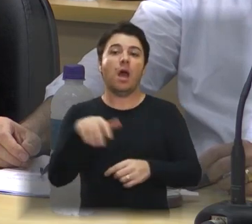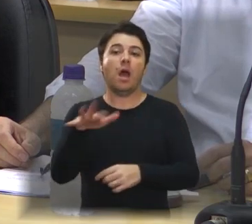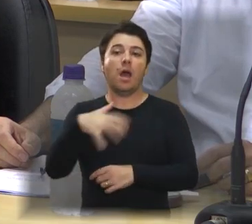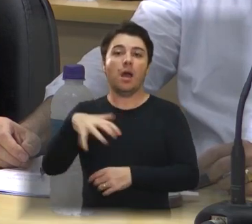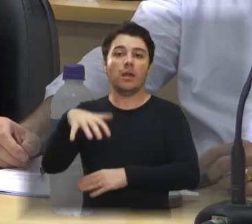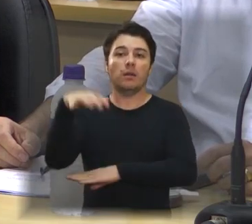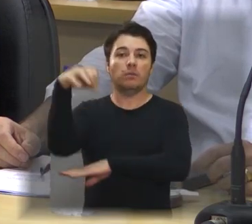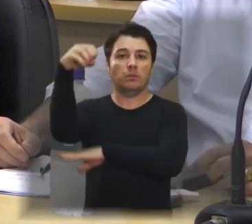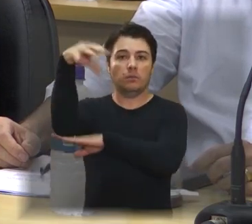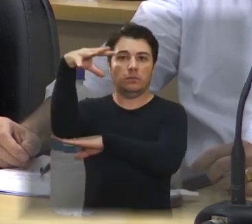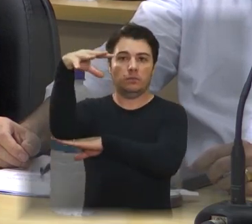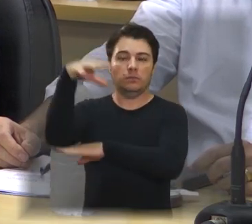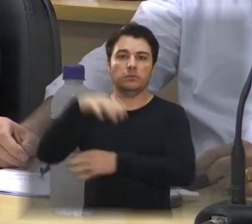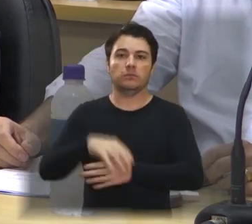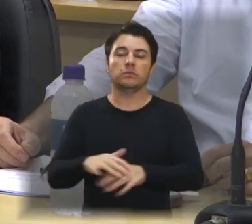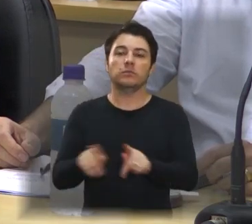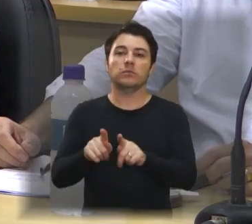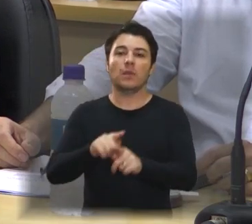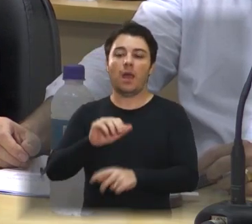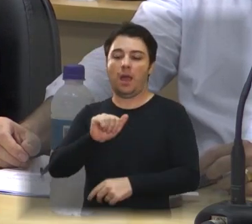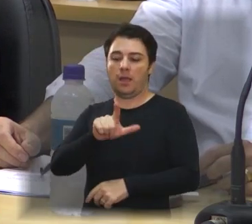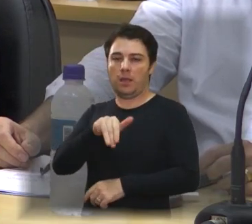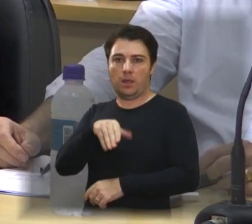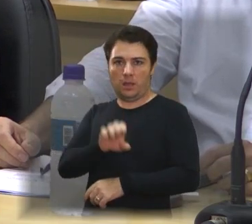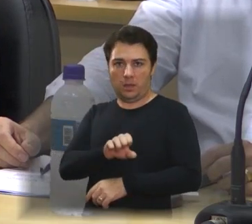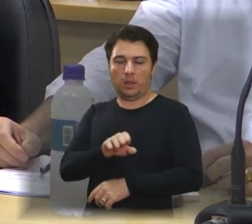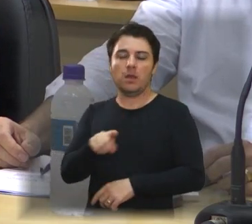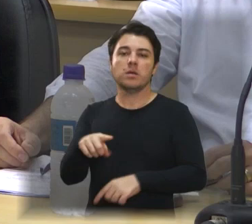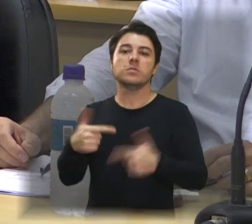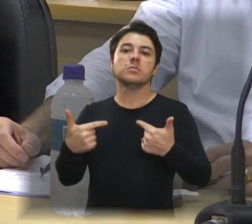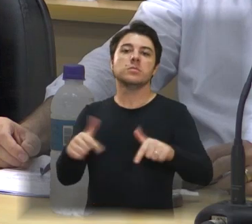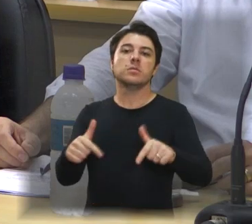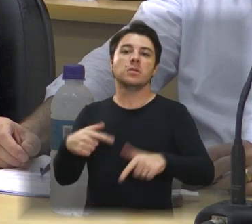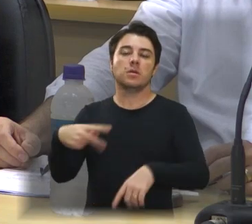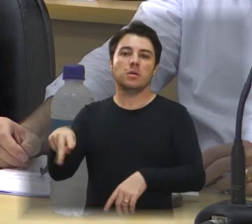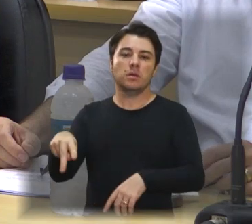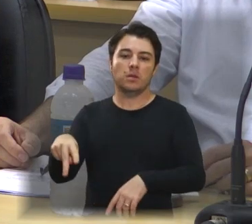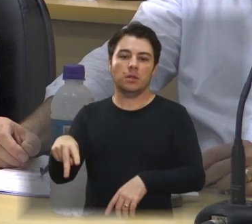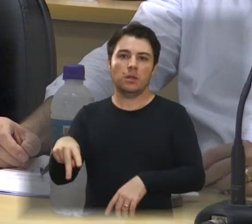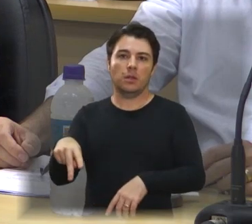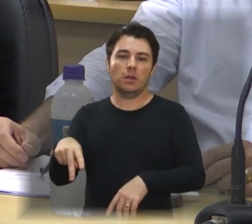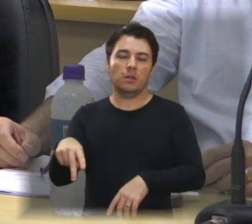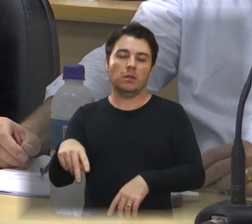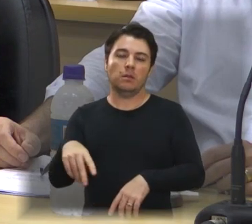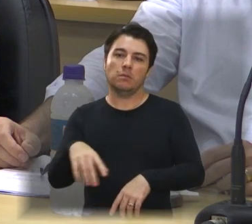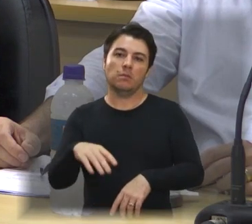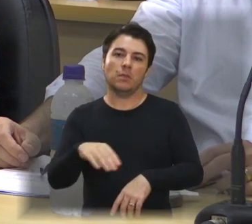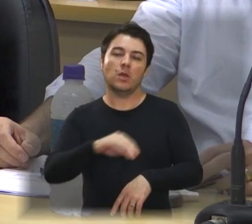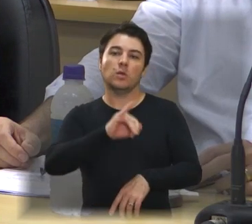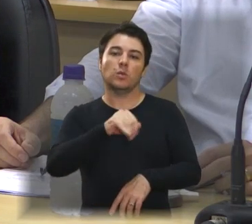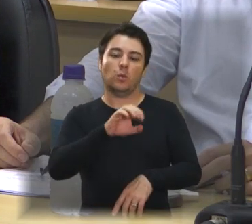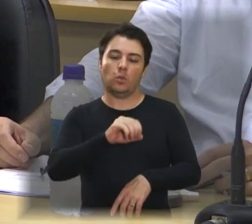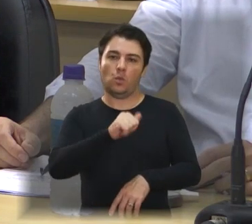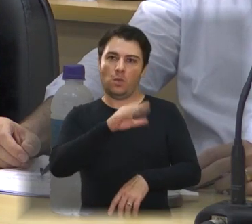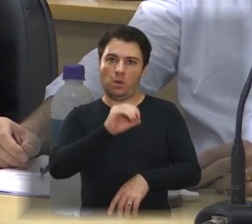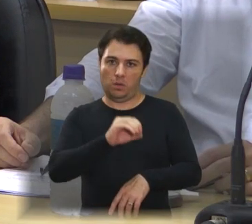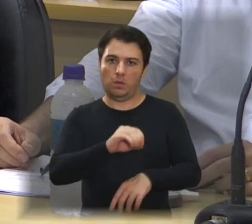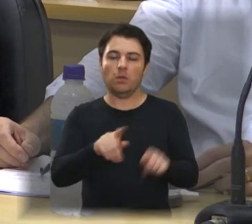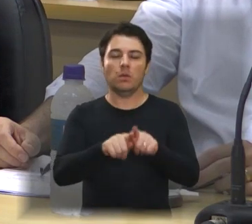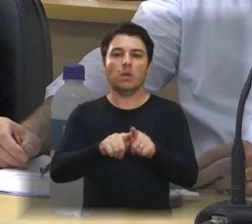municipal a senhora Aline fragalá senhor João Emílio Correia